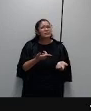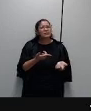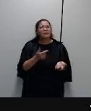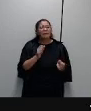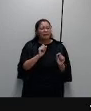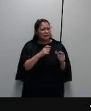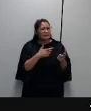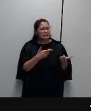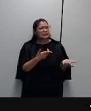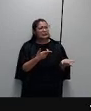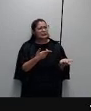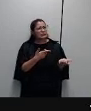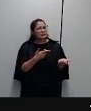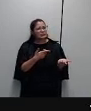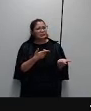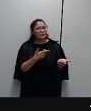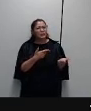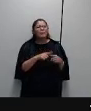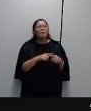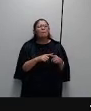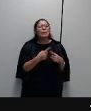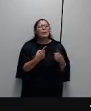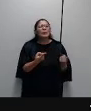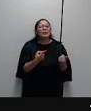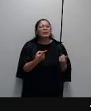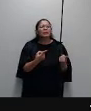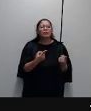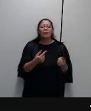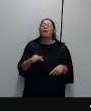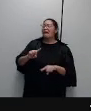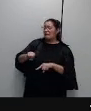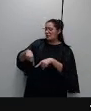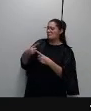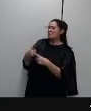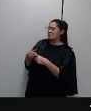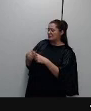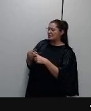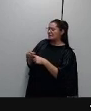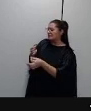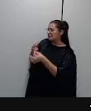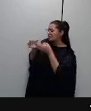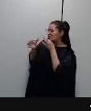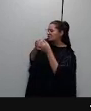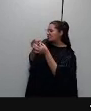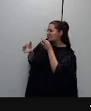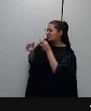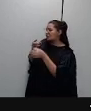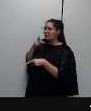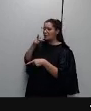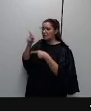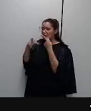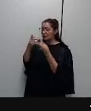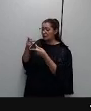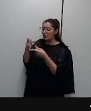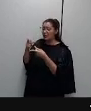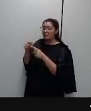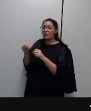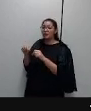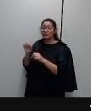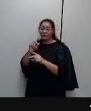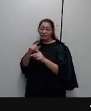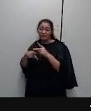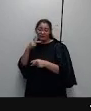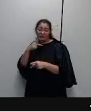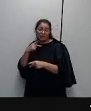por que motivo curtir na verdade o que se discute é aplicação da súmula para 35 se aplica a súmula